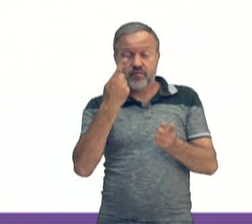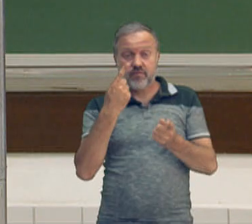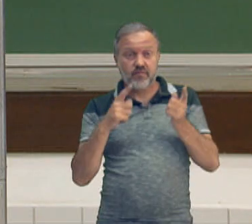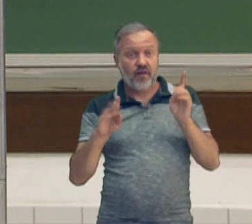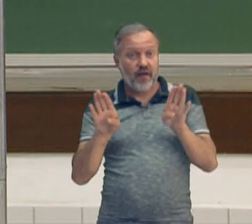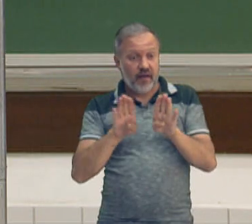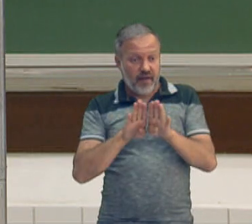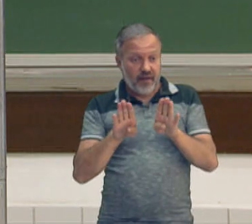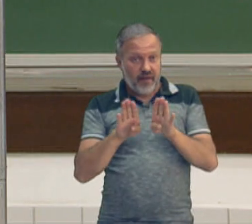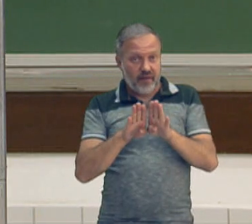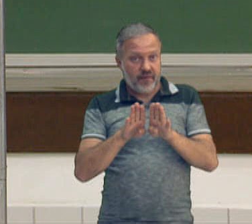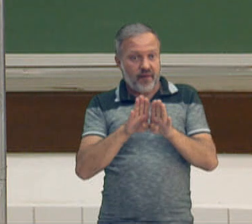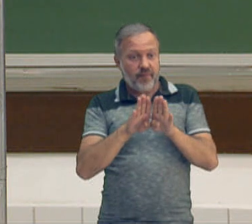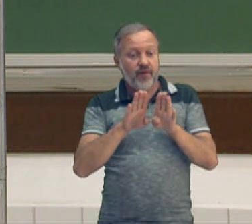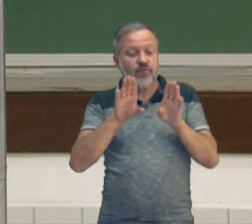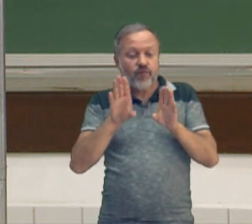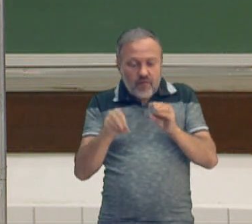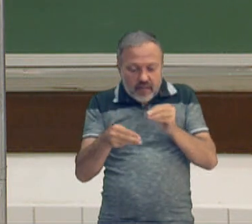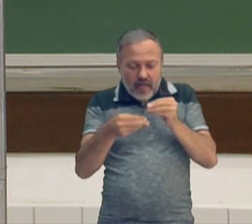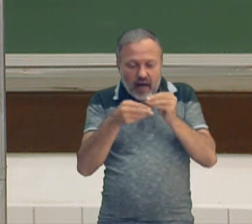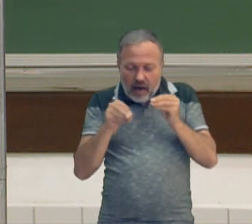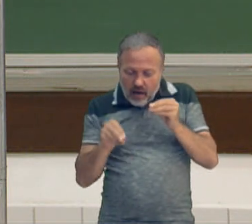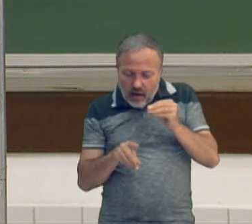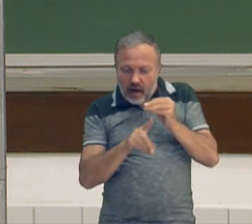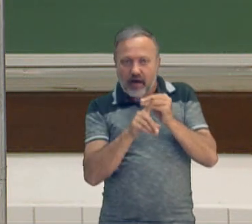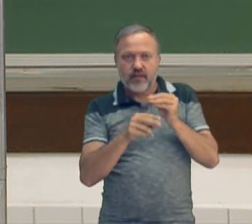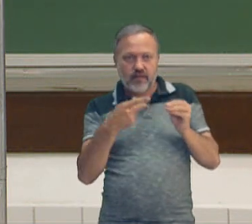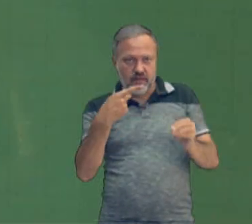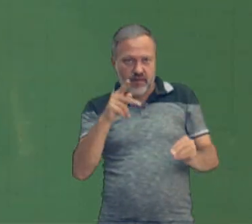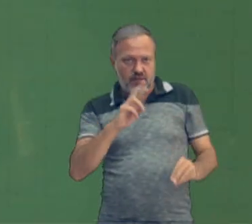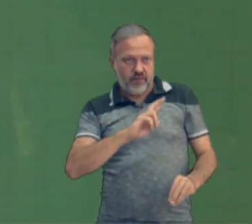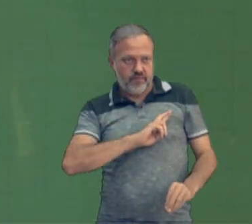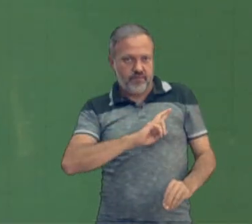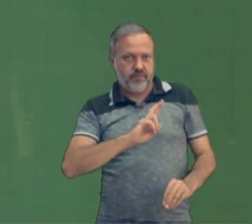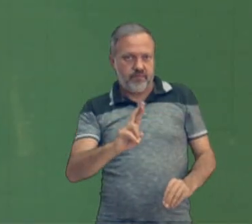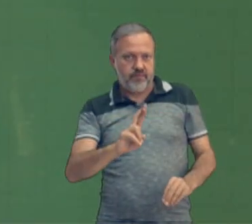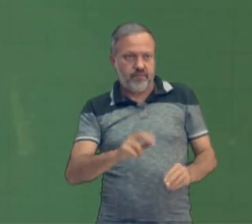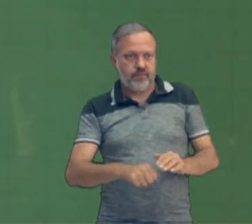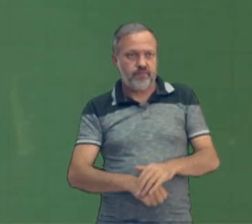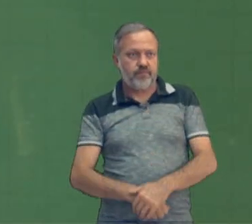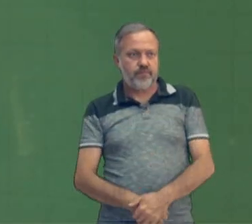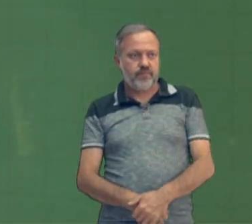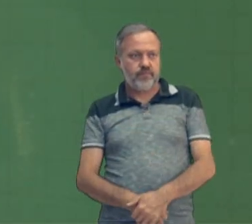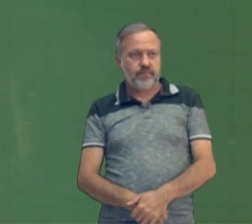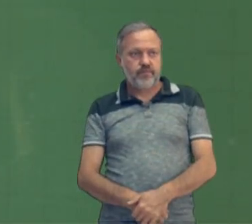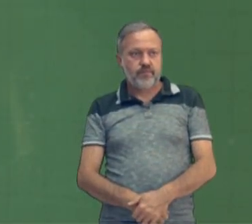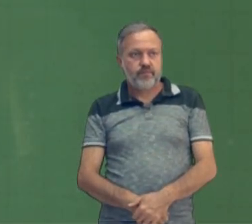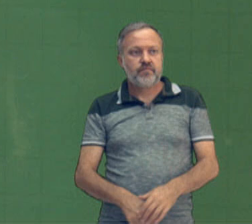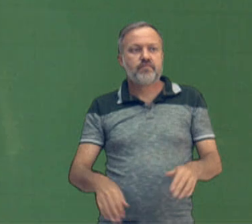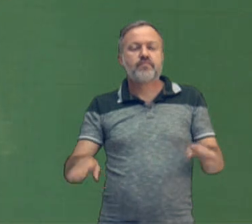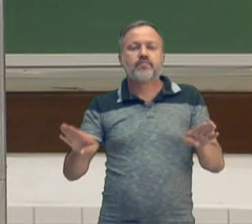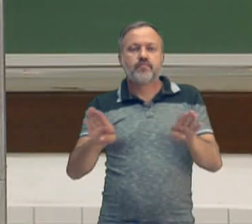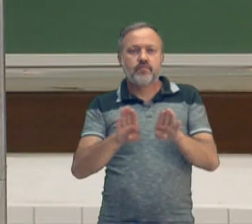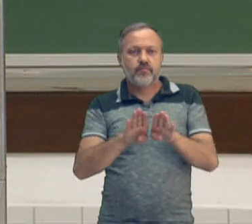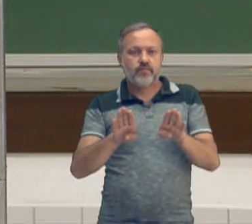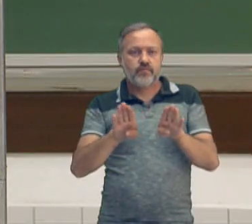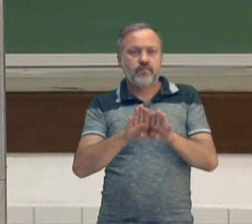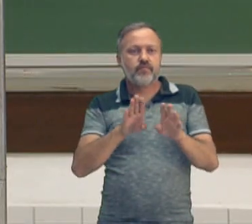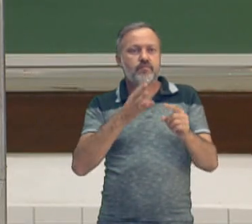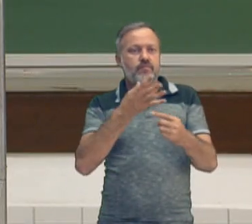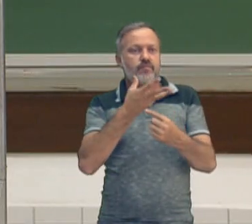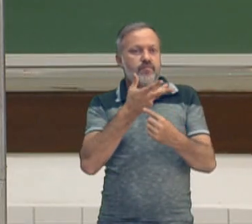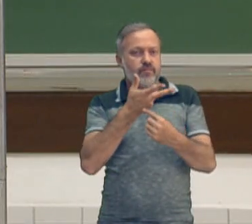rituais sagrados, em cada tradição religiosa, de uma forma diferente. Nós também encontramos a arte